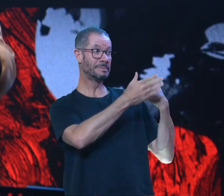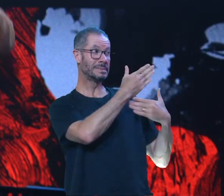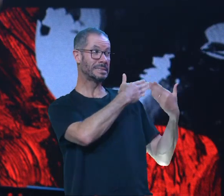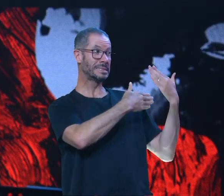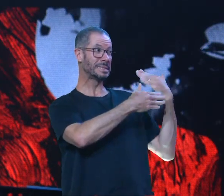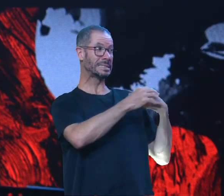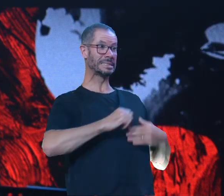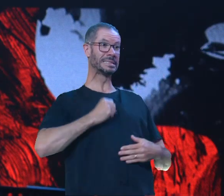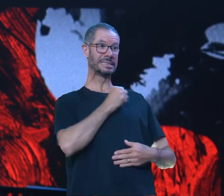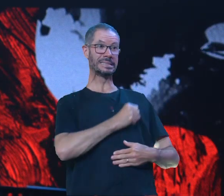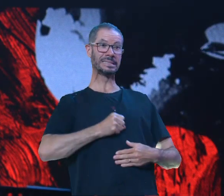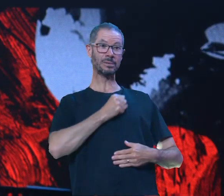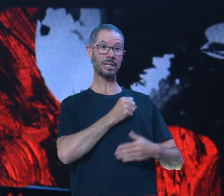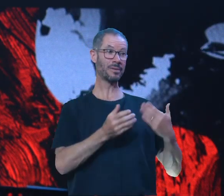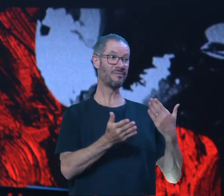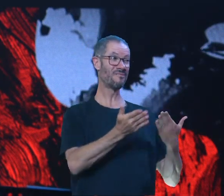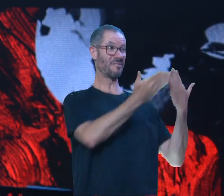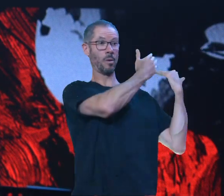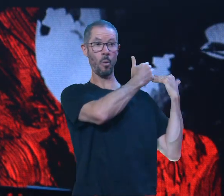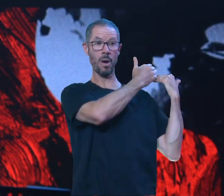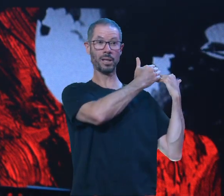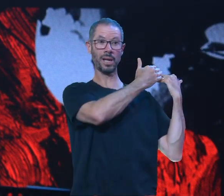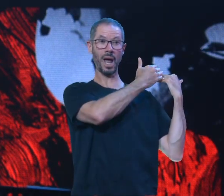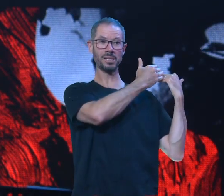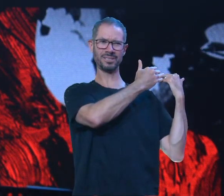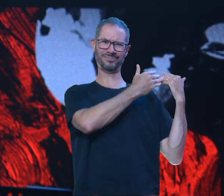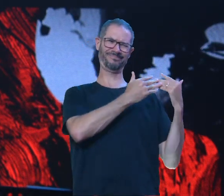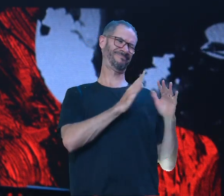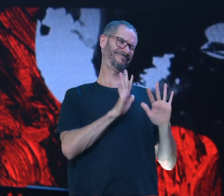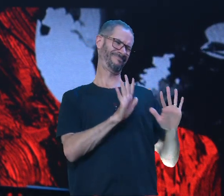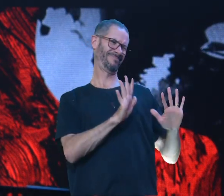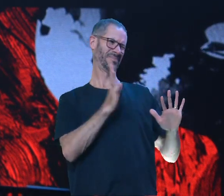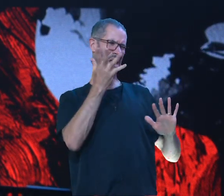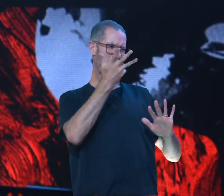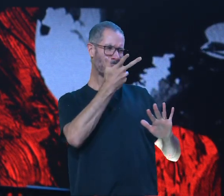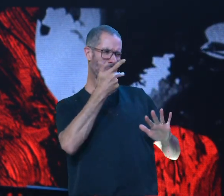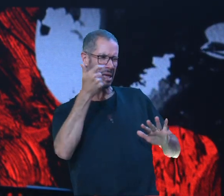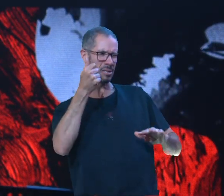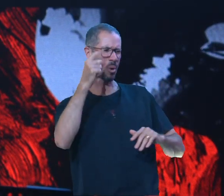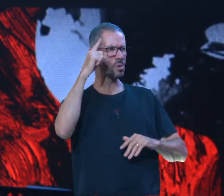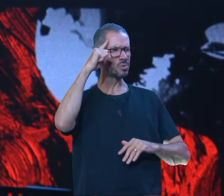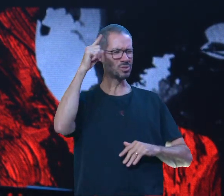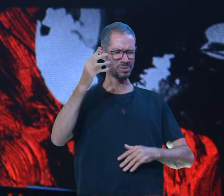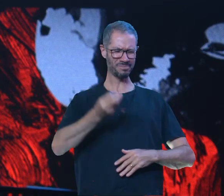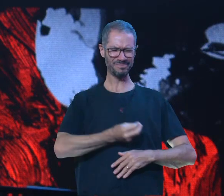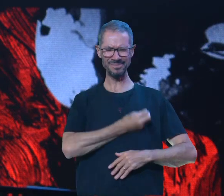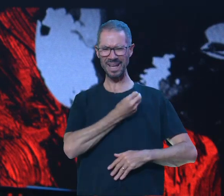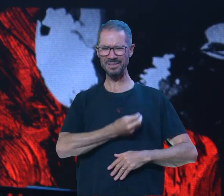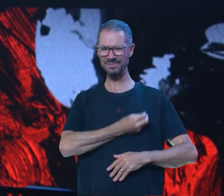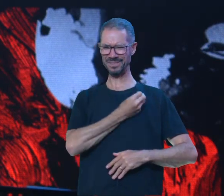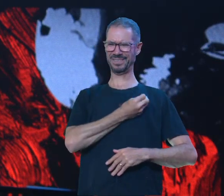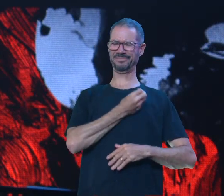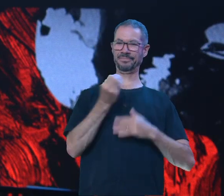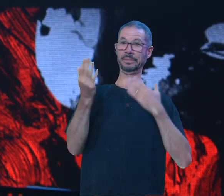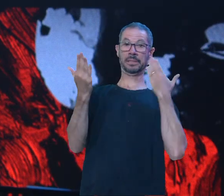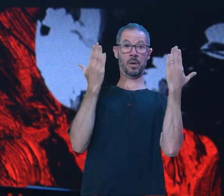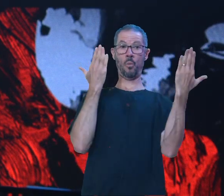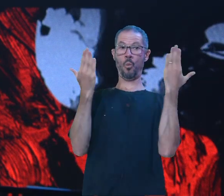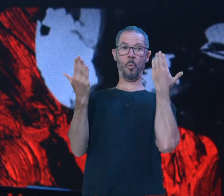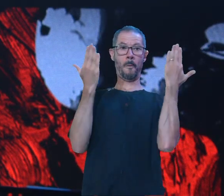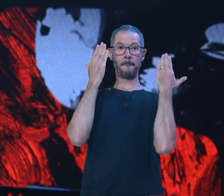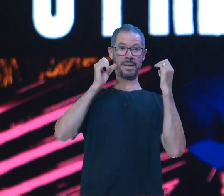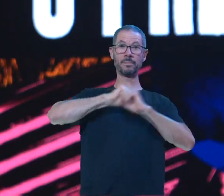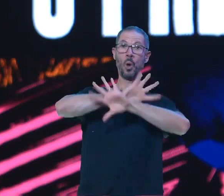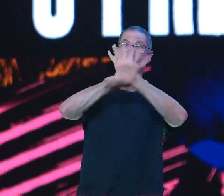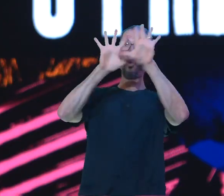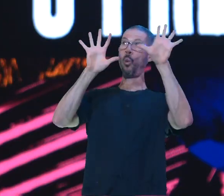Porque aquilo que ficou para trás, por melhor que podia ter sido um dia na minha vida, não se compara com a